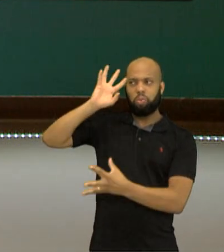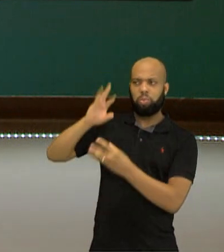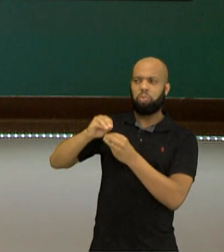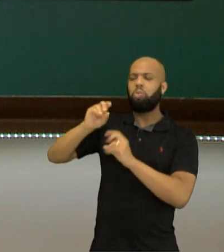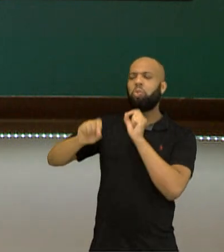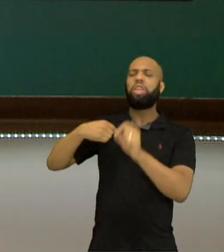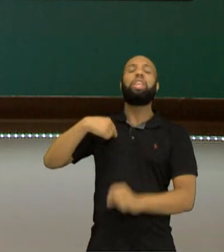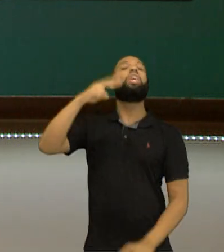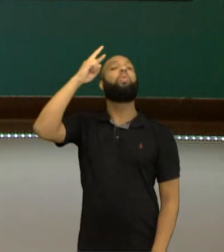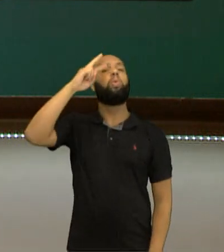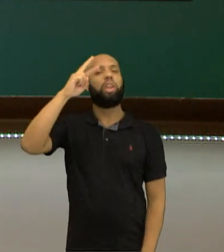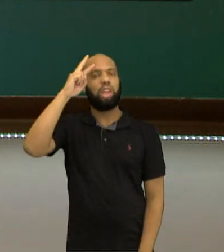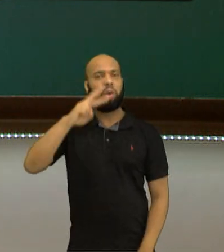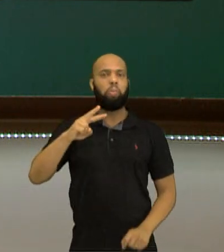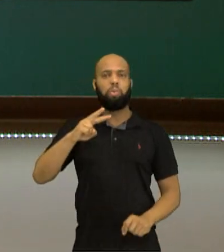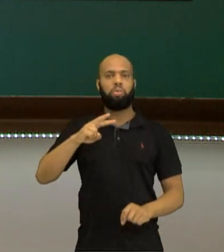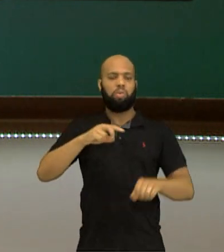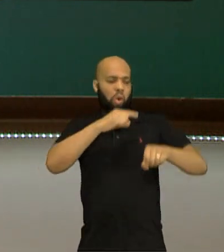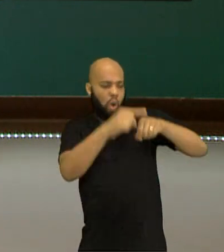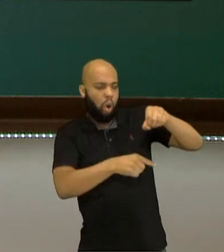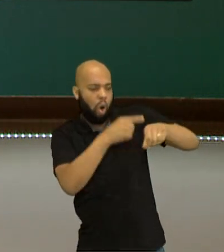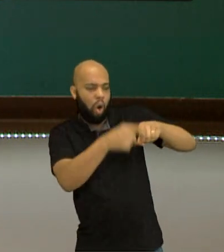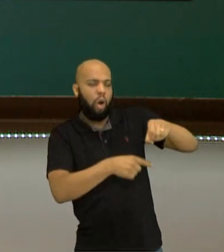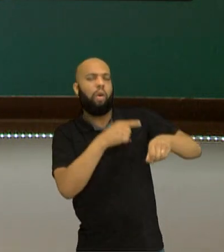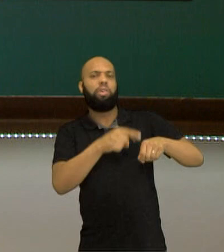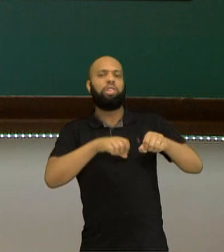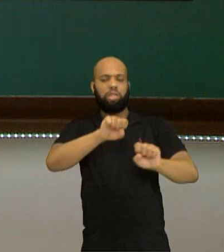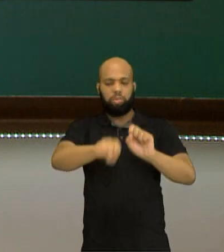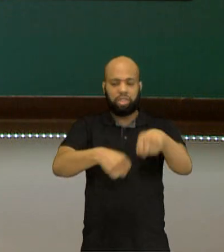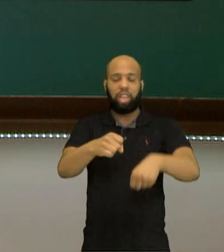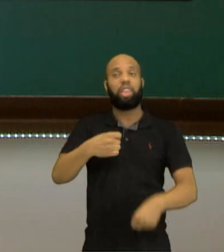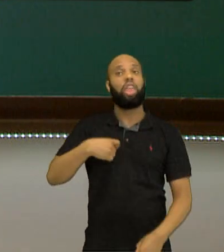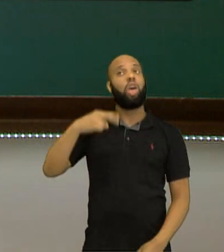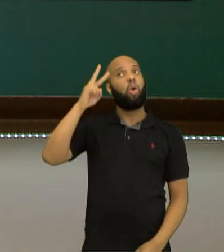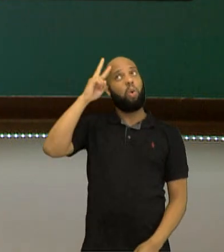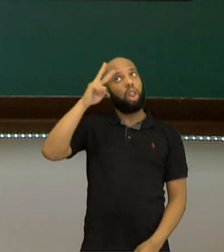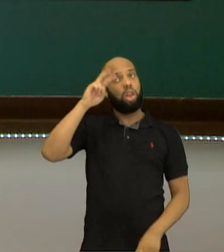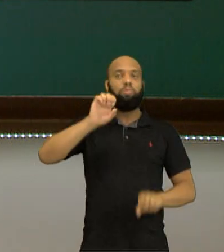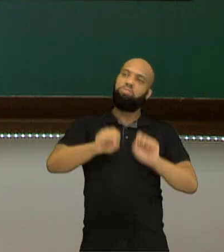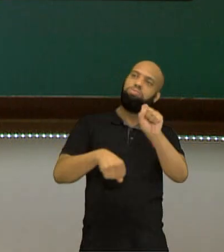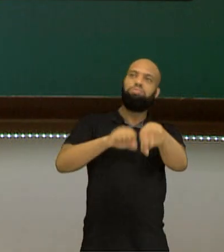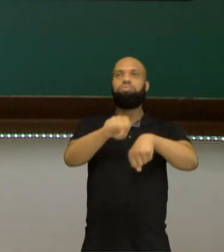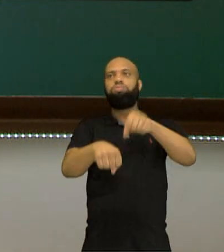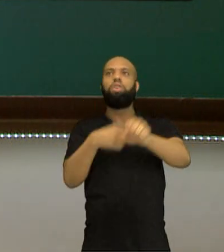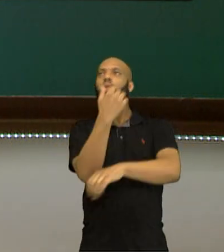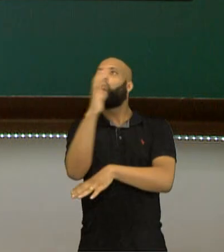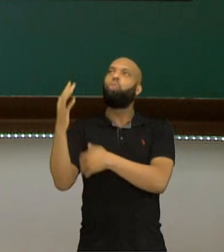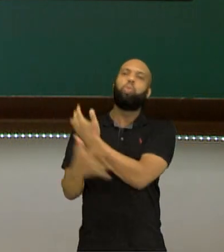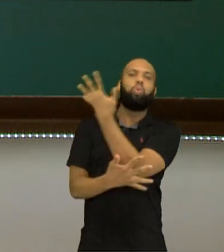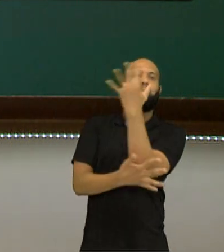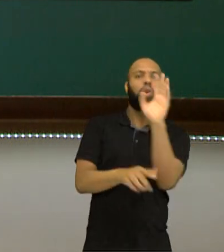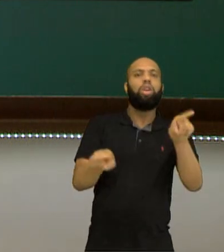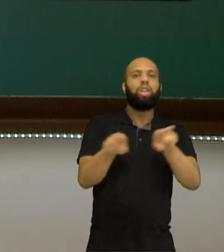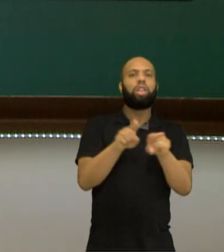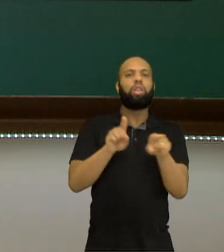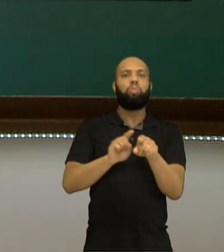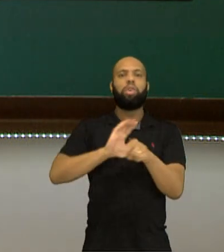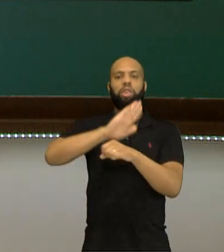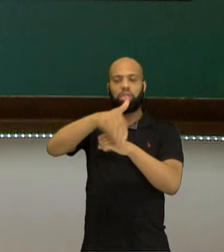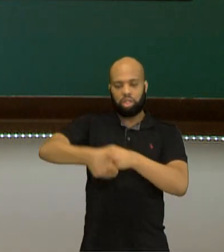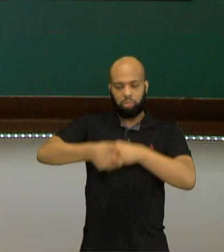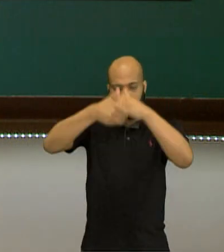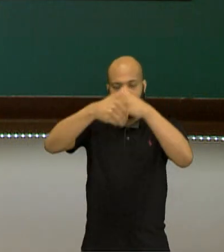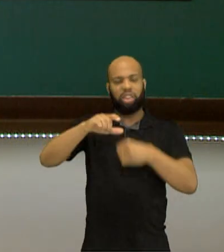roda de bicicleta? Me lembra ciclismo, me lembra natureza, me lembra meio ambiente, me lembra sustentabilidade. Então, as interpretações